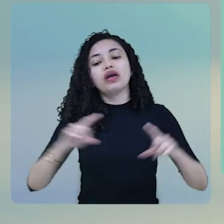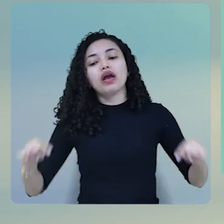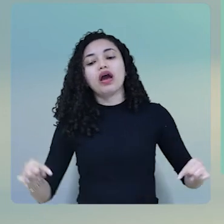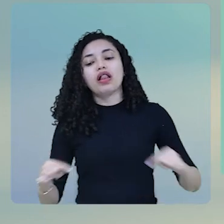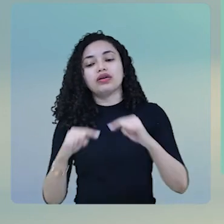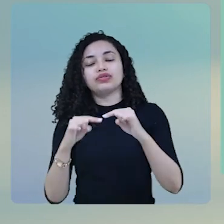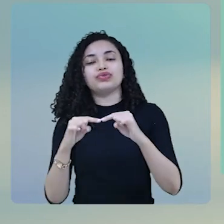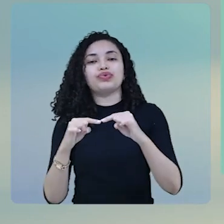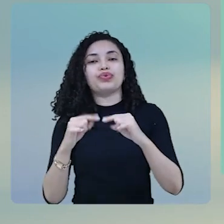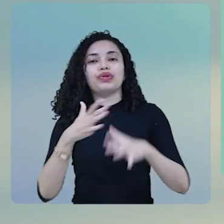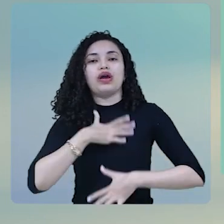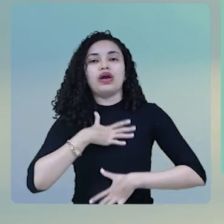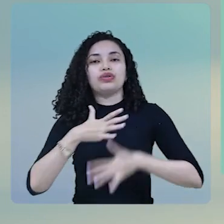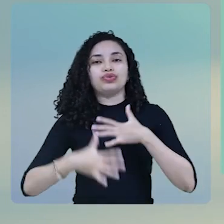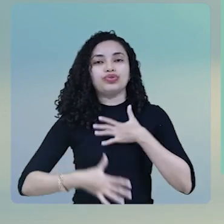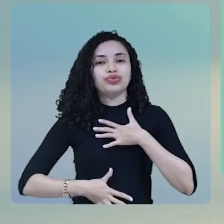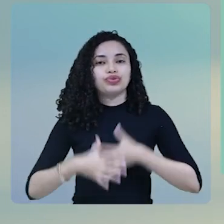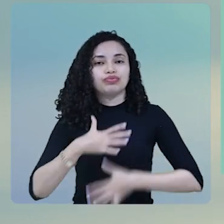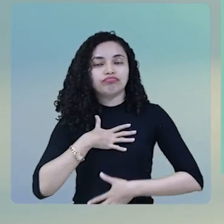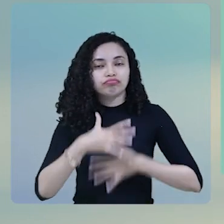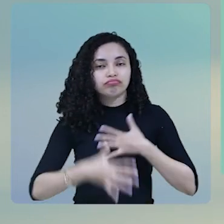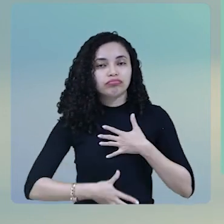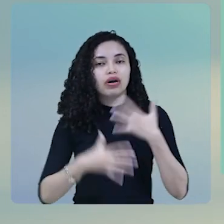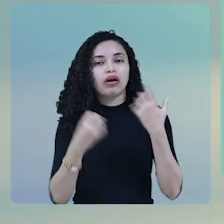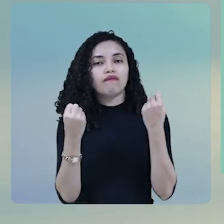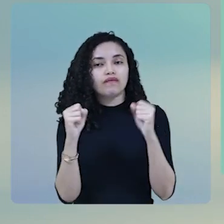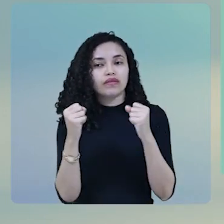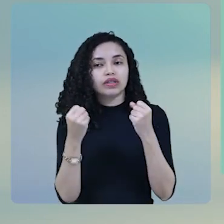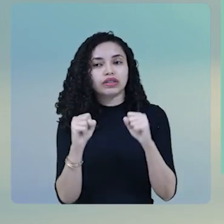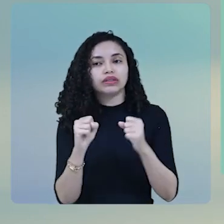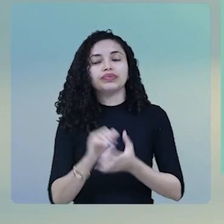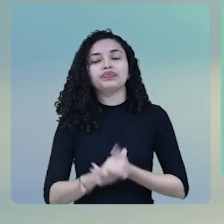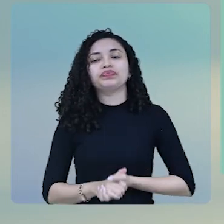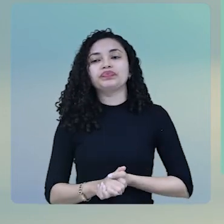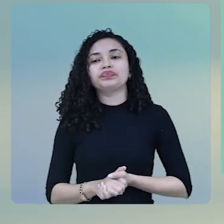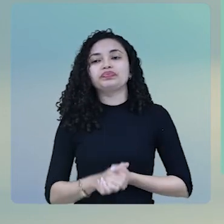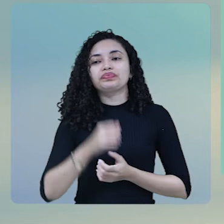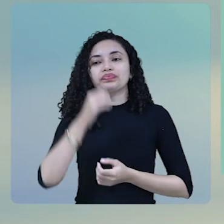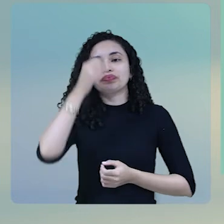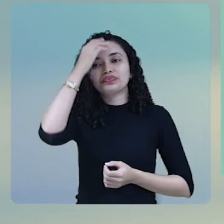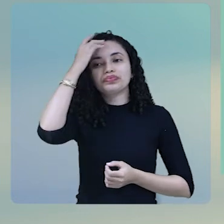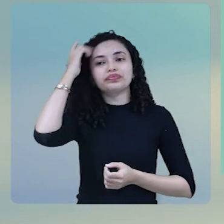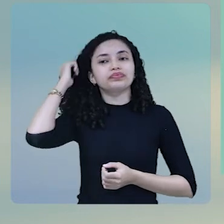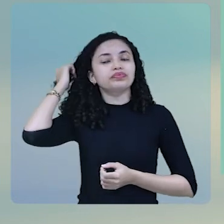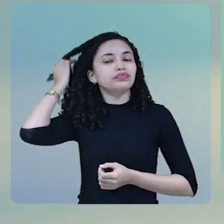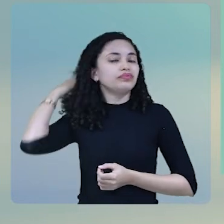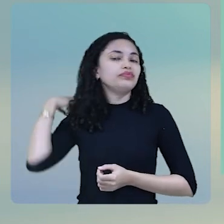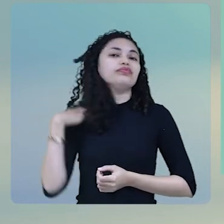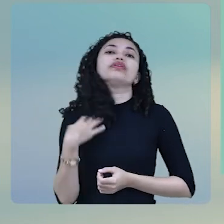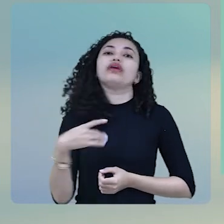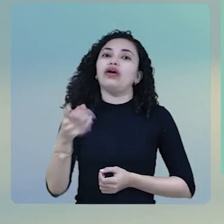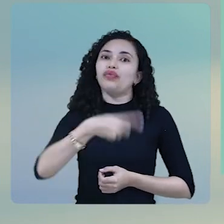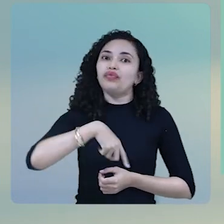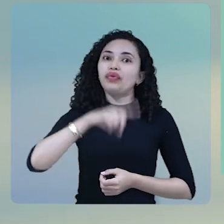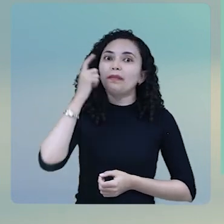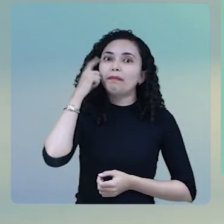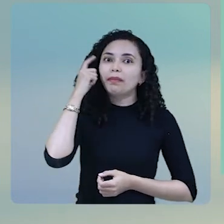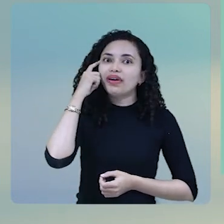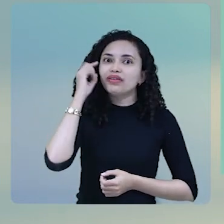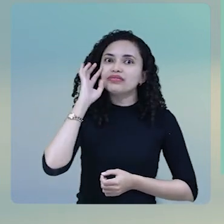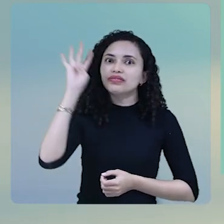não transmissíveis se relacionam hoje com o exercício físico? Com a atividade